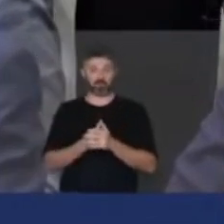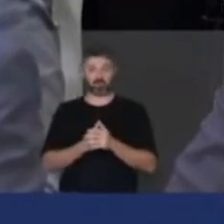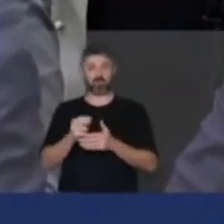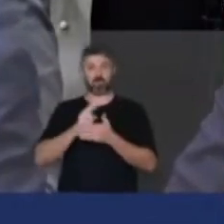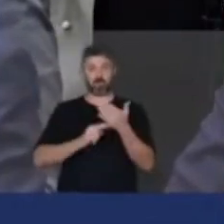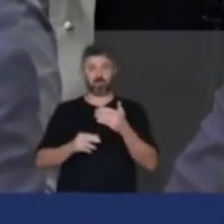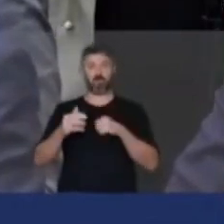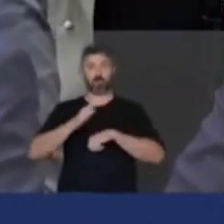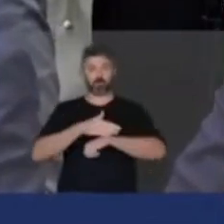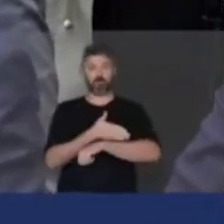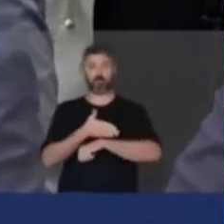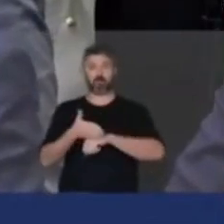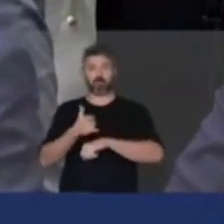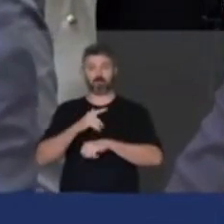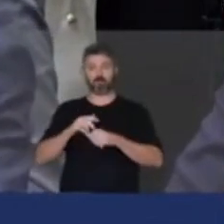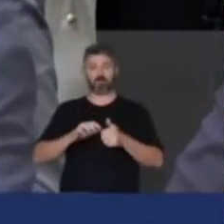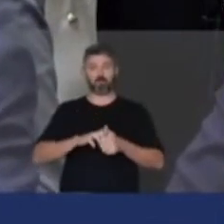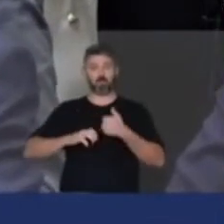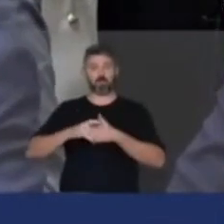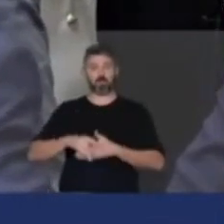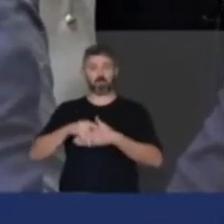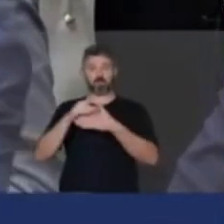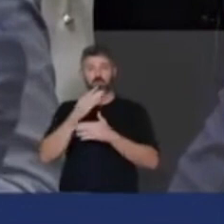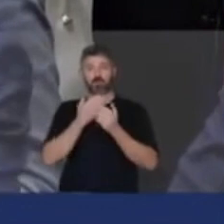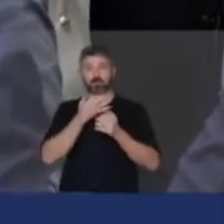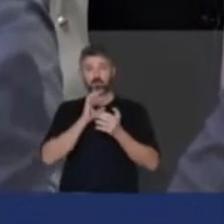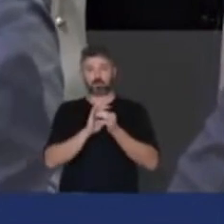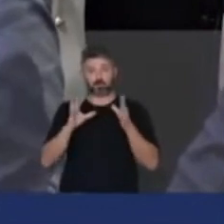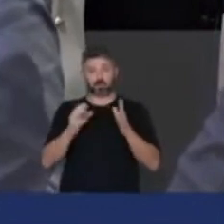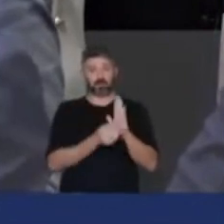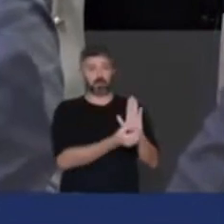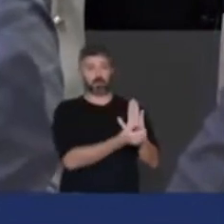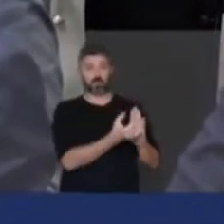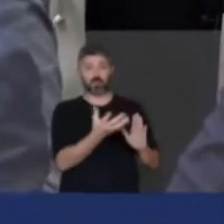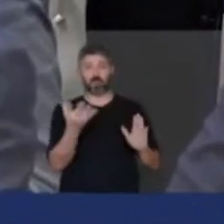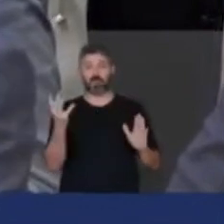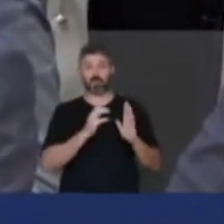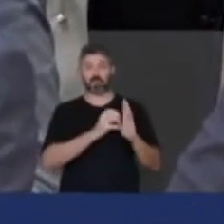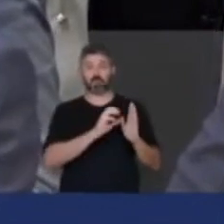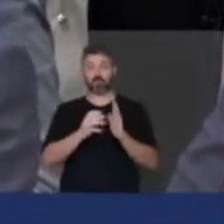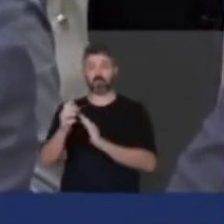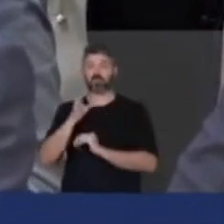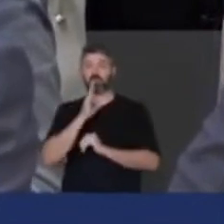e jornais impressos e essas novas Big tags que elas vêm com a ideologia californiana é uma ideologia que parece que tudo